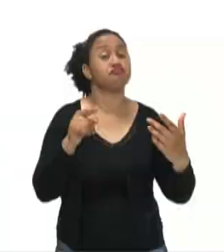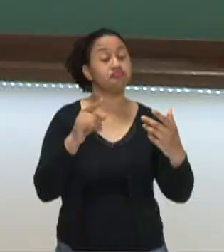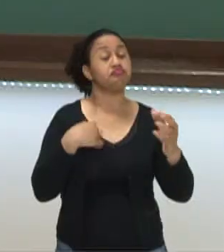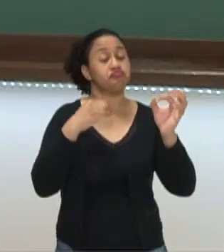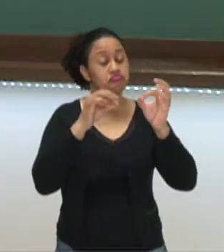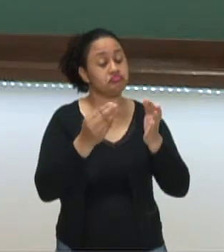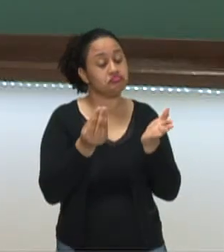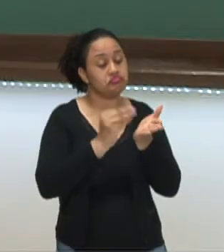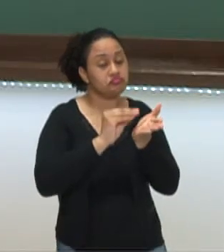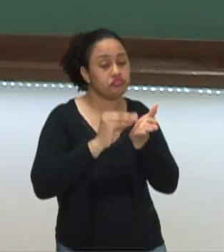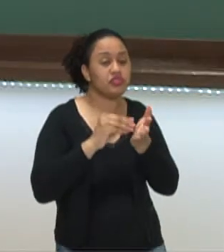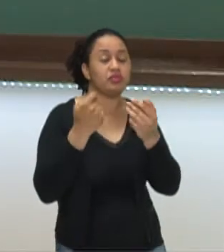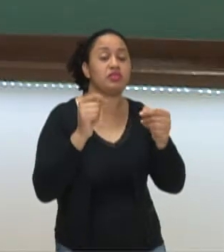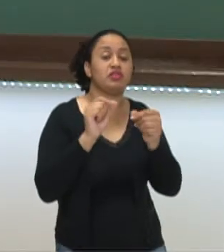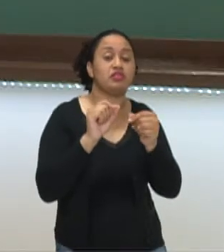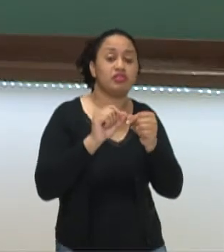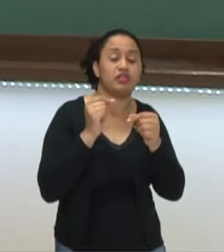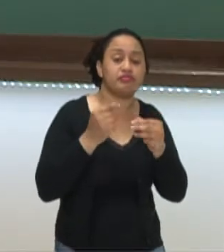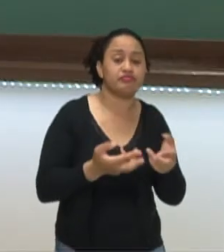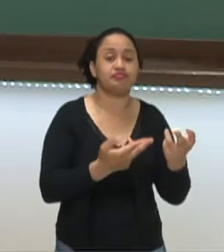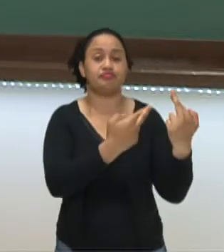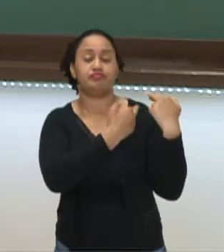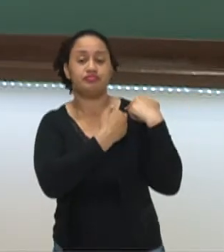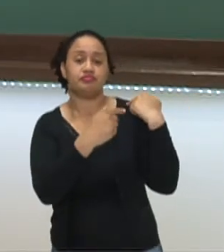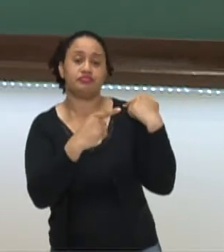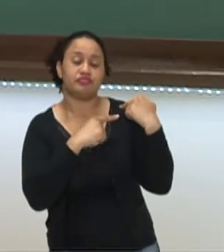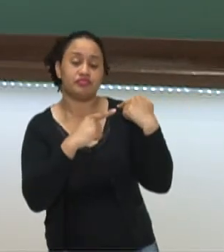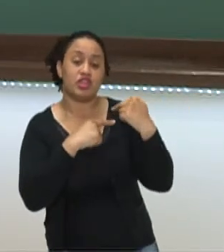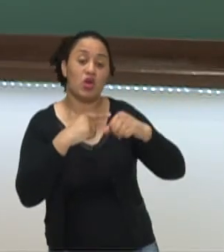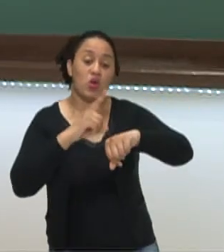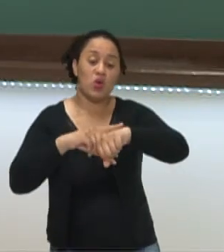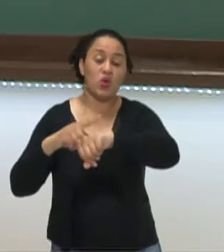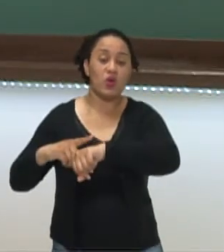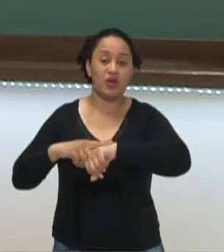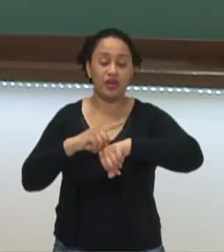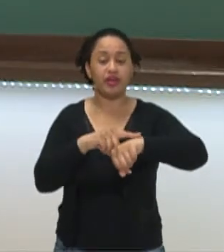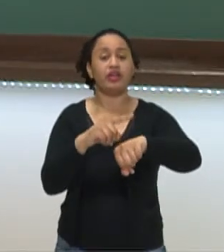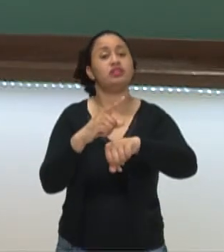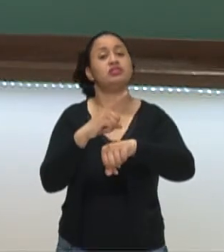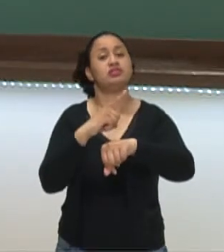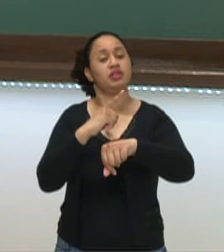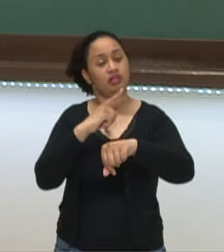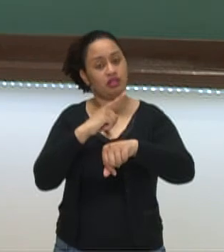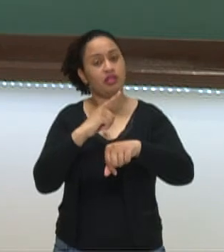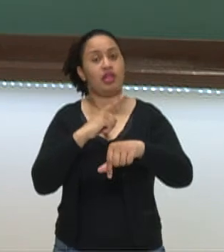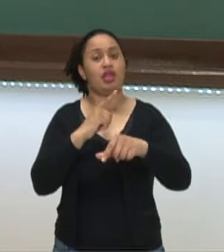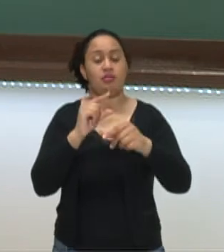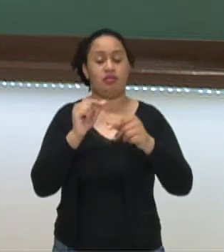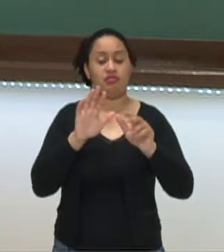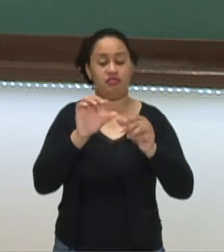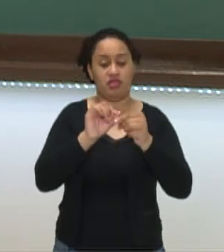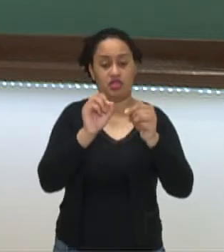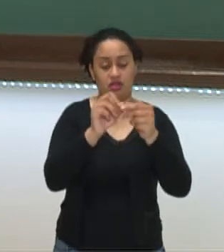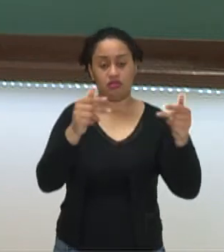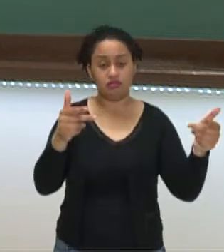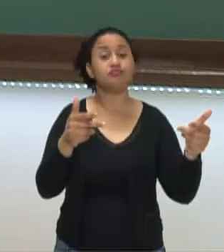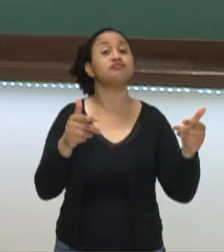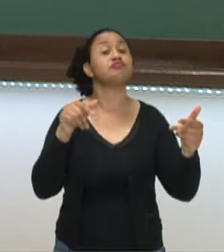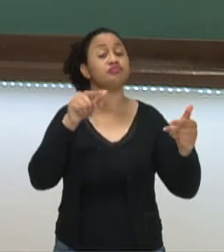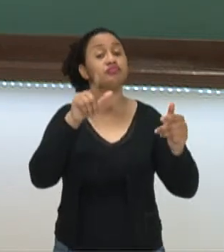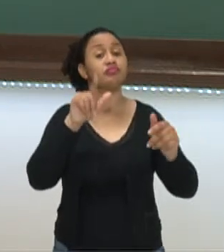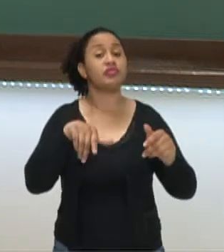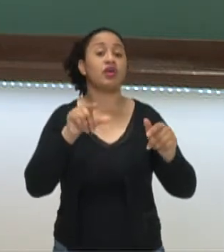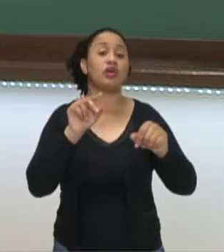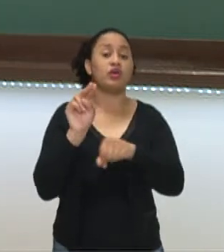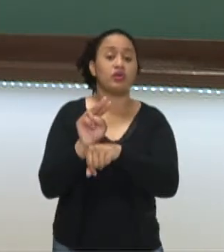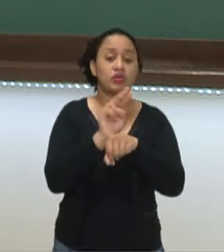anotar o que você deve fazer, suas responsabilidades, os horários mais ou menos definidos destinados àquela tarefa. Isso sim